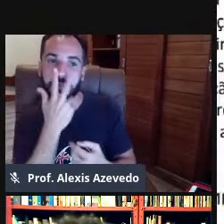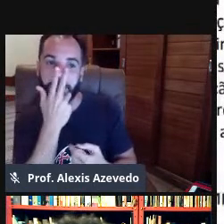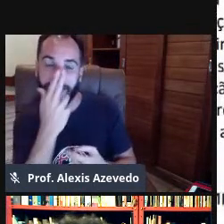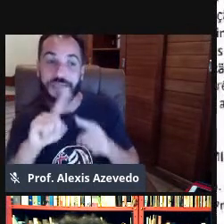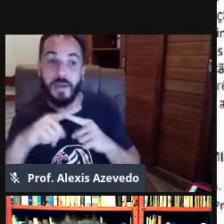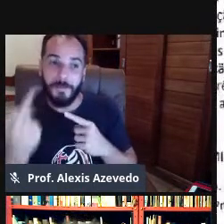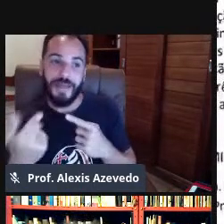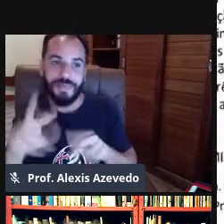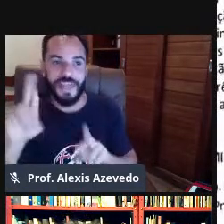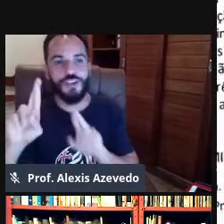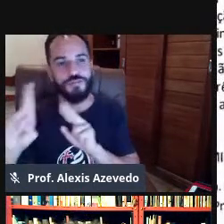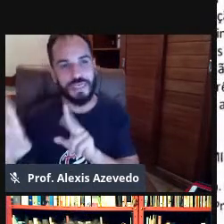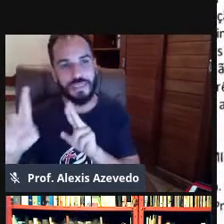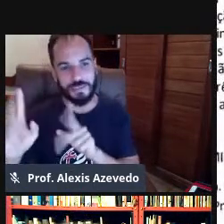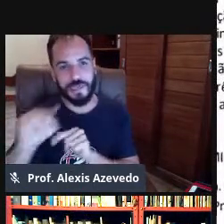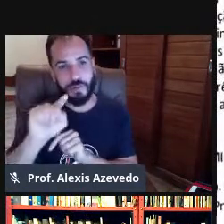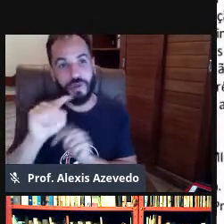bacharelado, né?